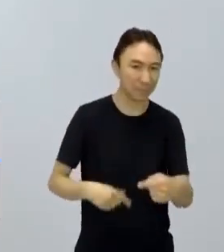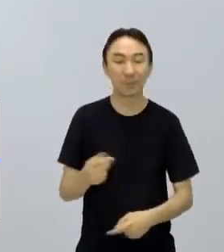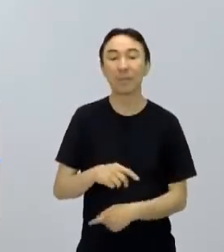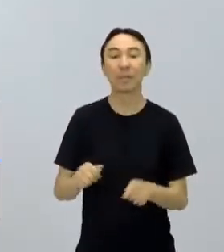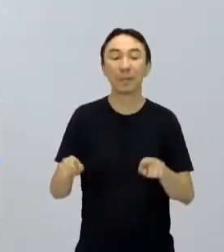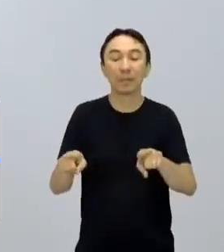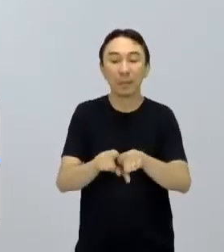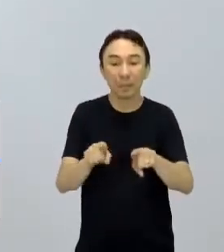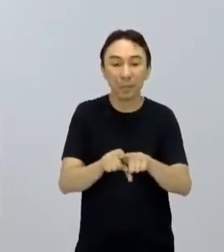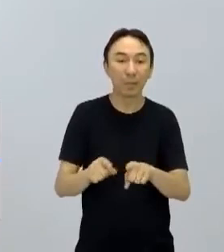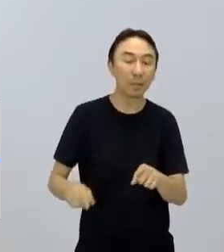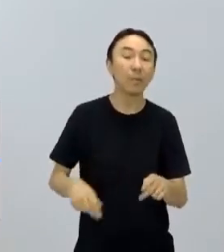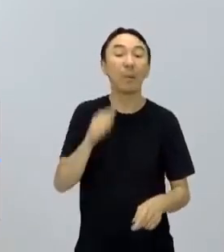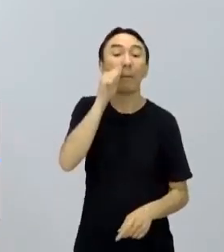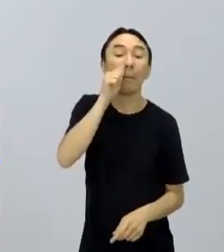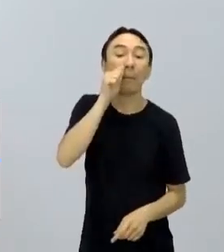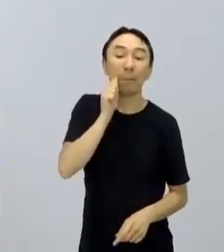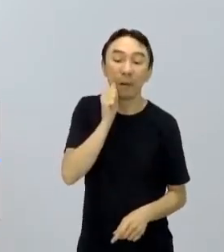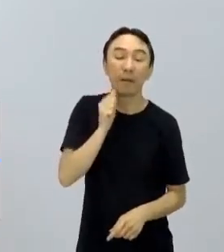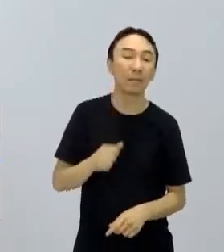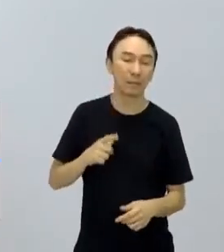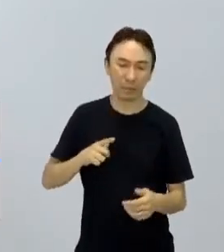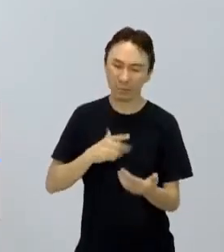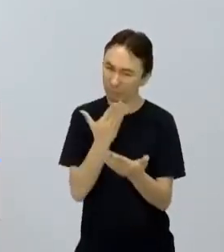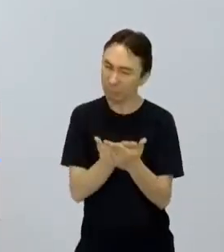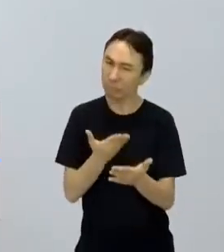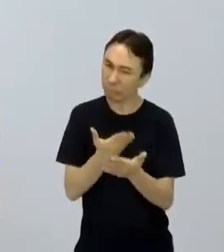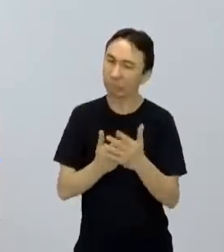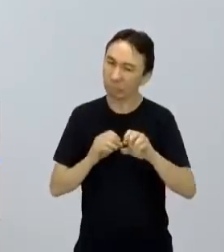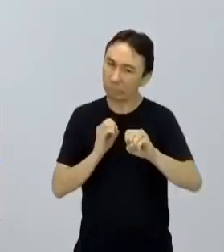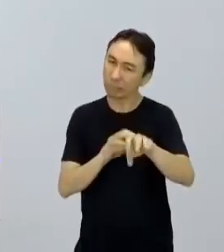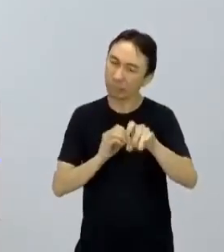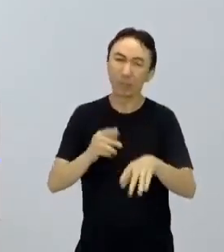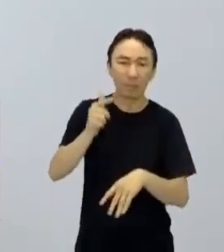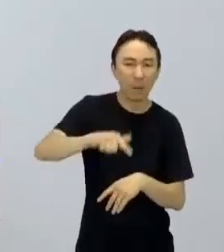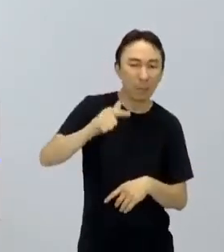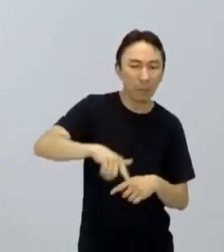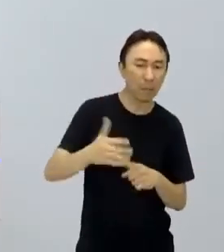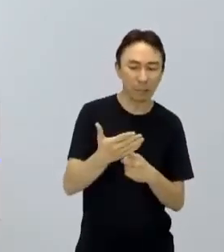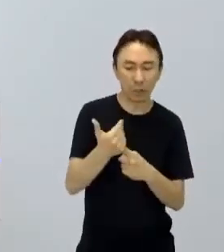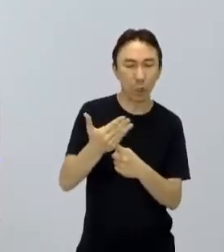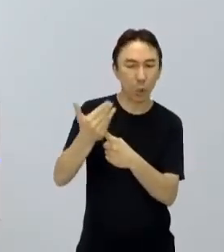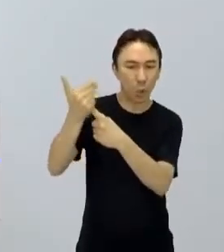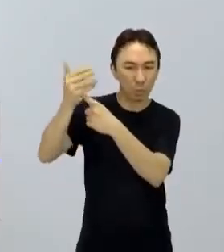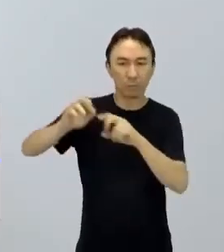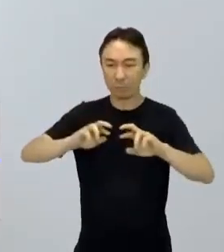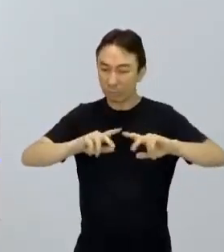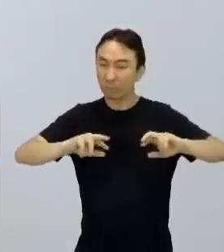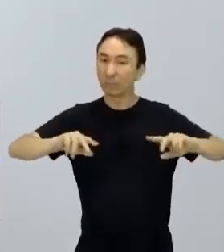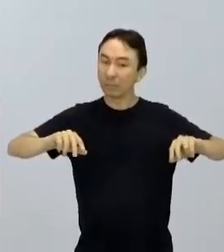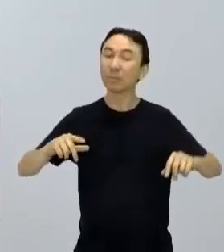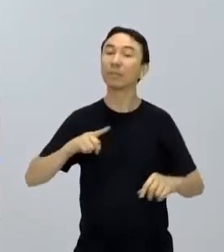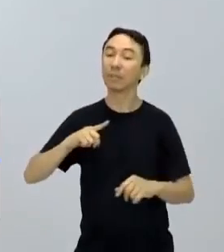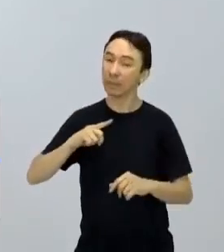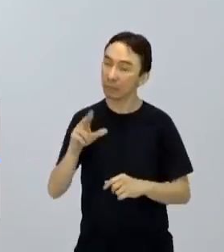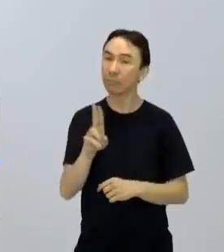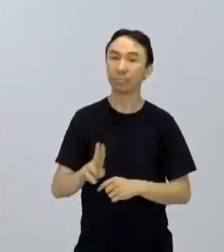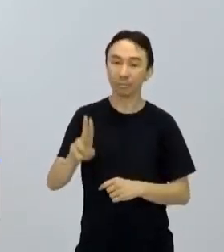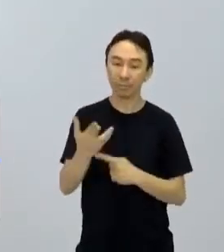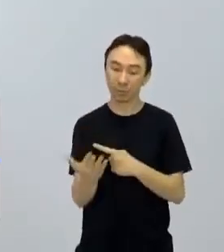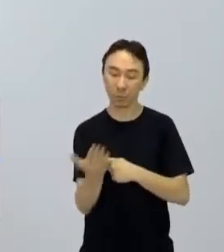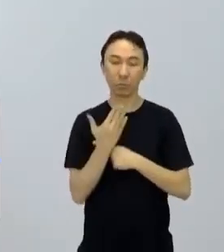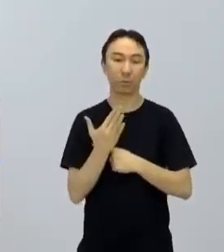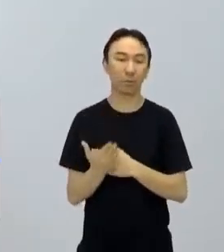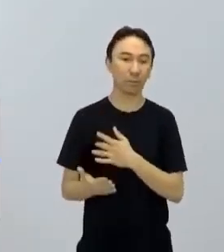também, para a gente falar aí de um sistema bem amplo, de uma forma bem ampla aí sobre as diferentes formas de se utilizar a tecnologia